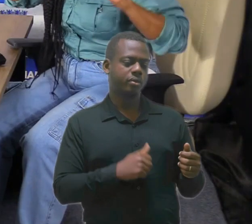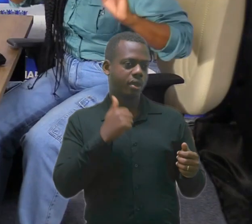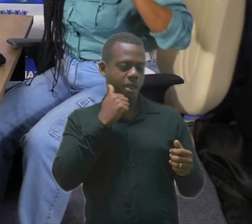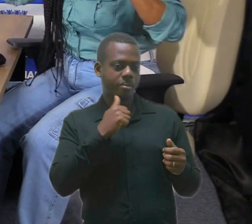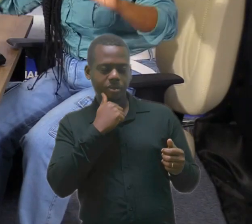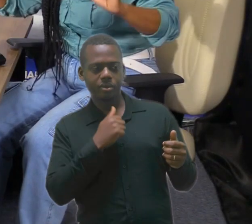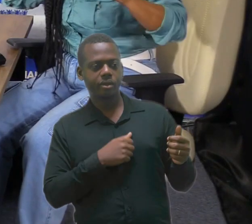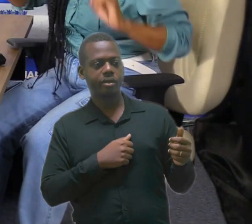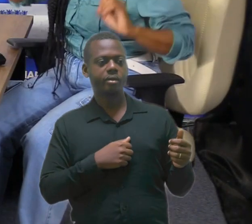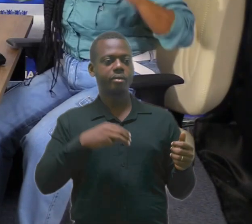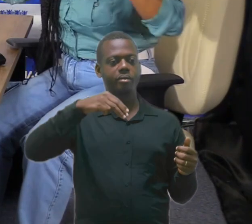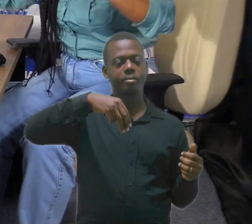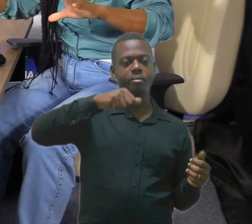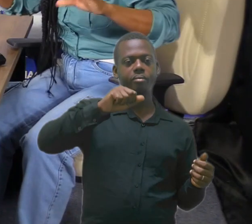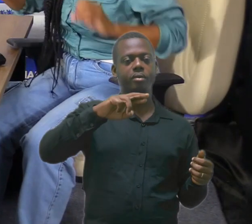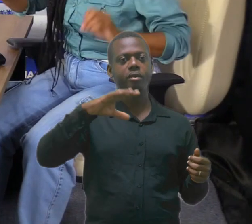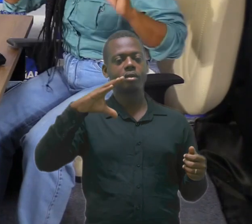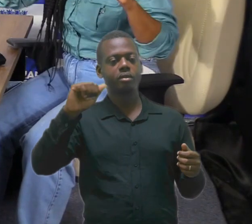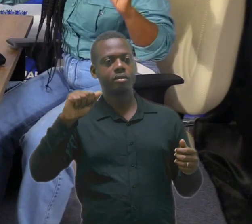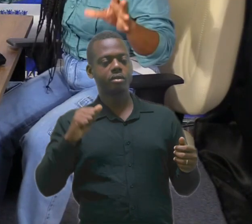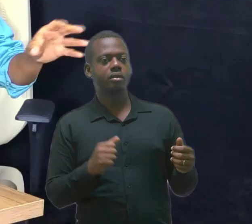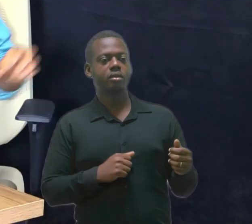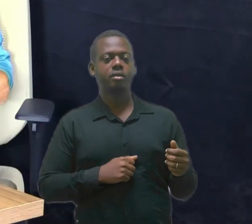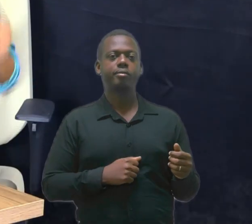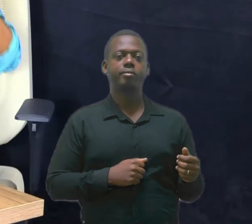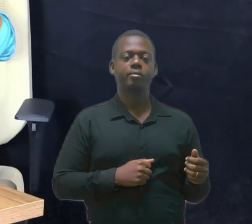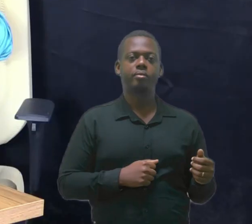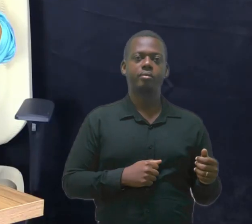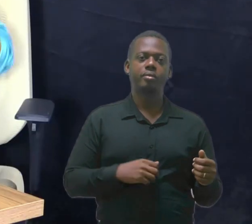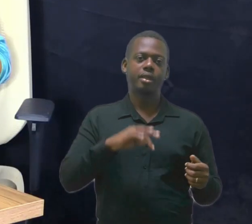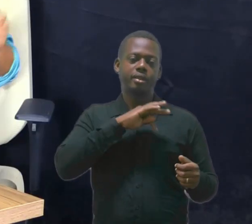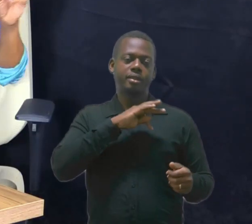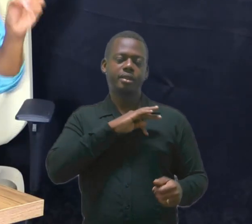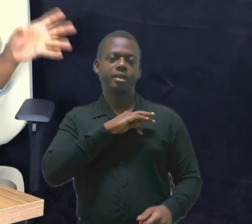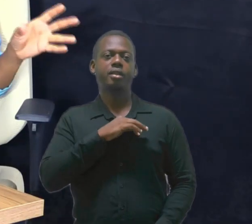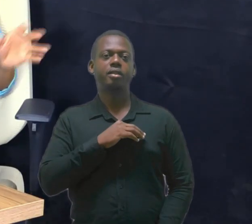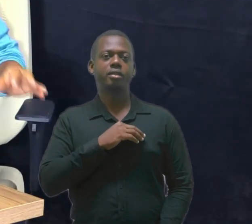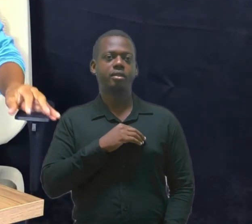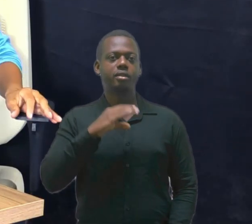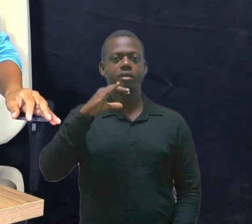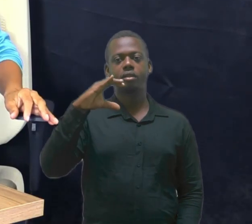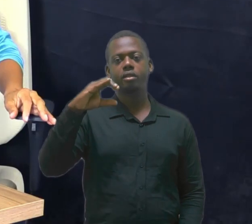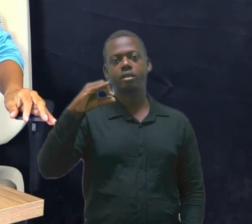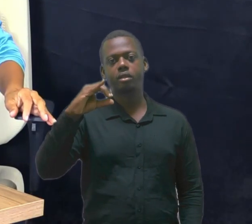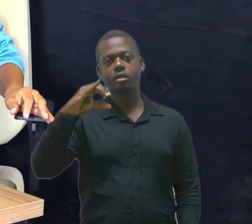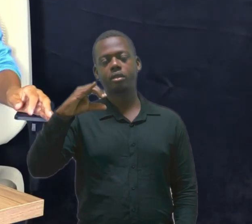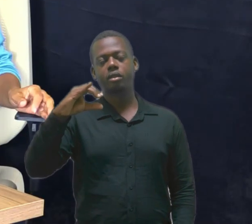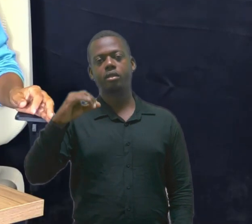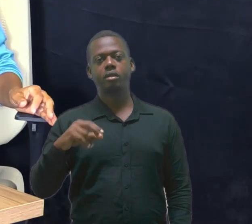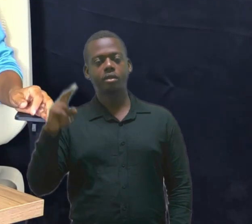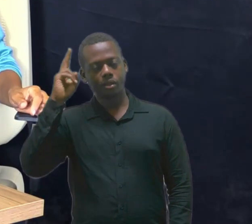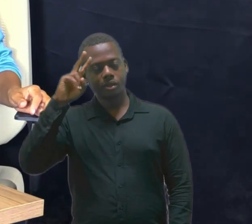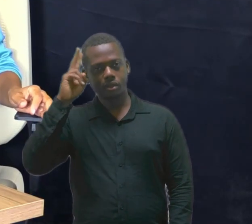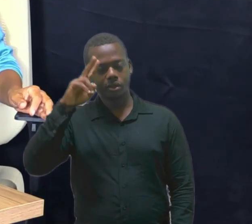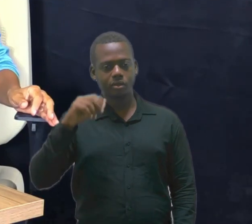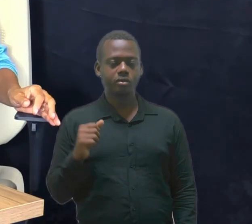Janice, Rita, Márcia, Cangirana, Neco, Tatiana, Itus. Sim.